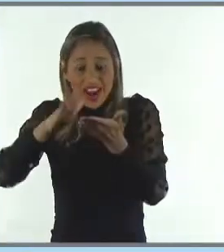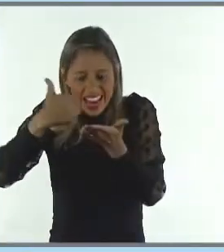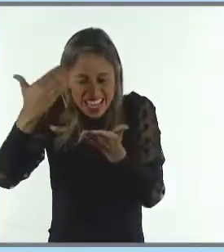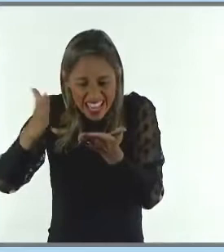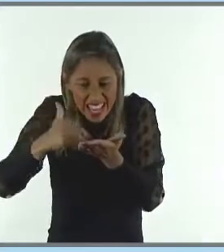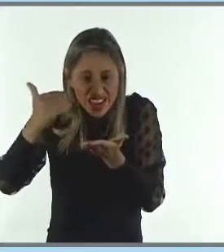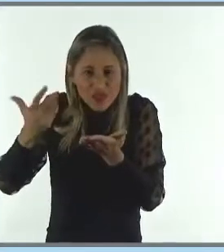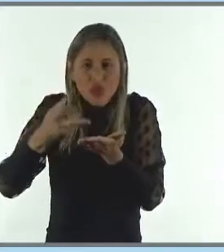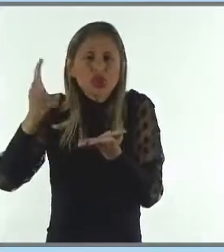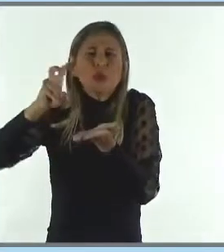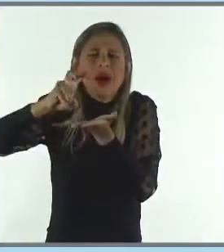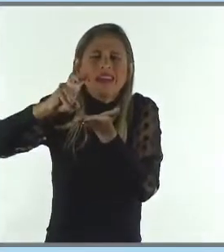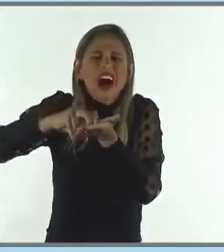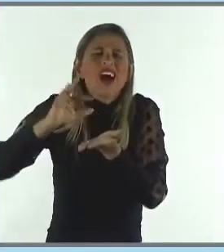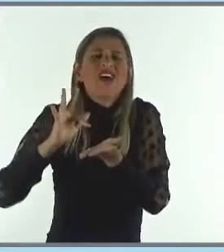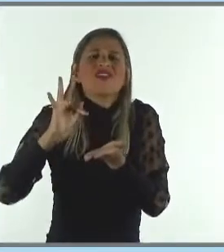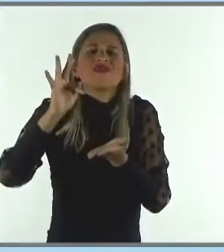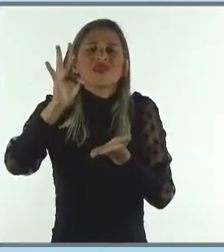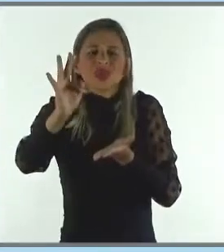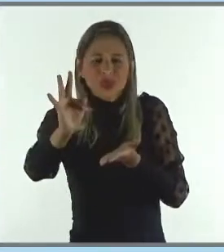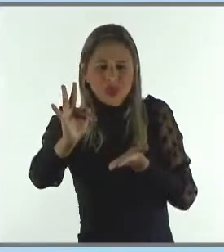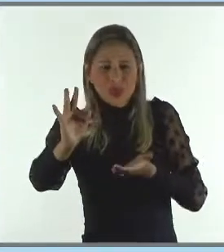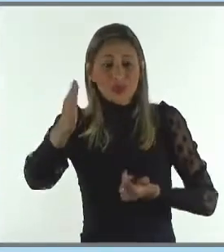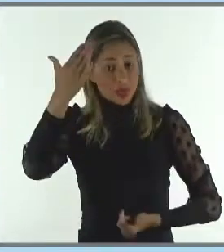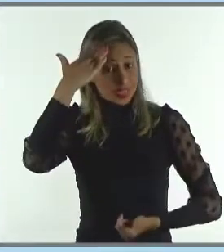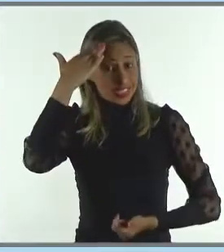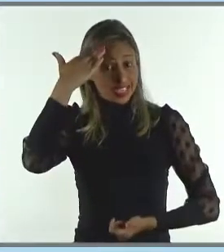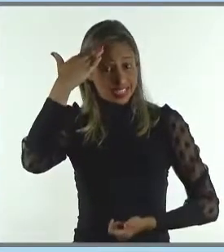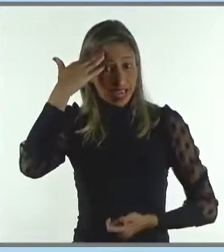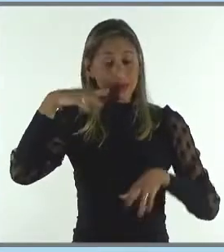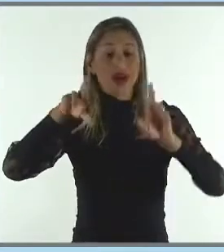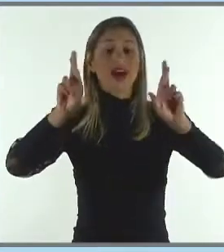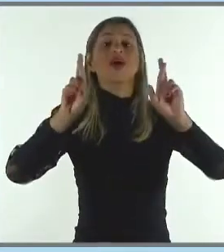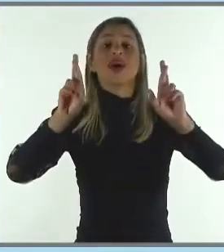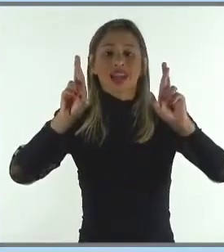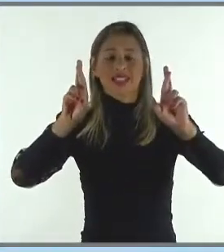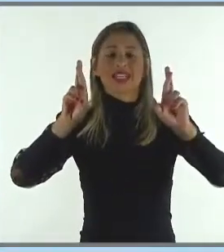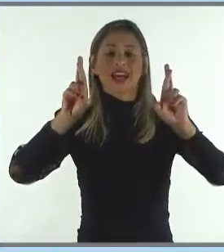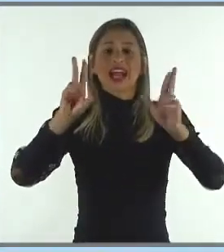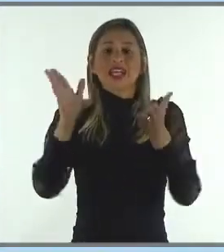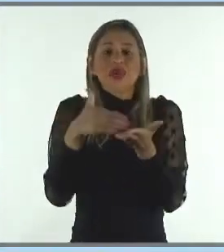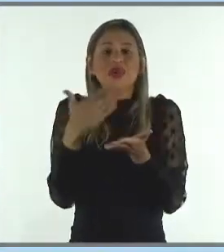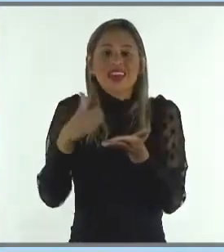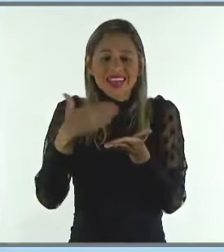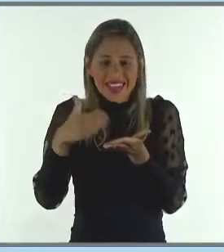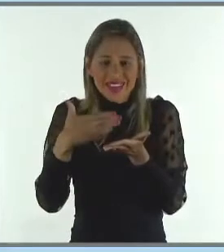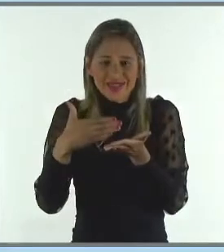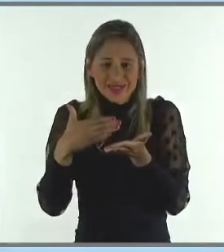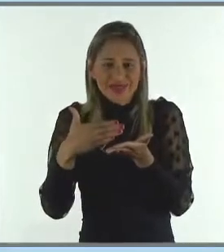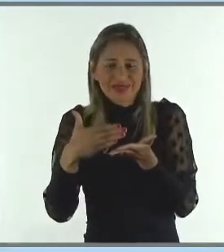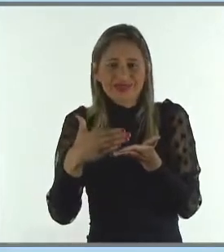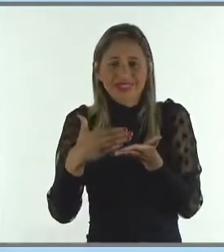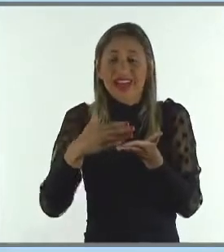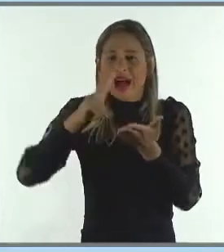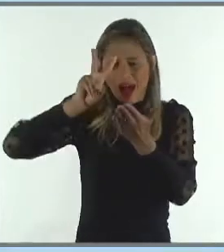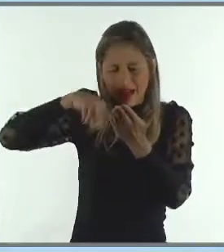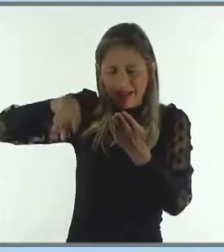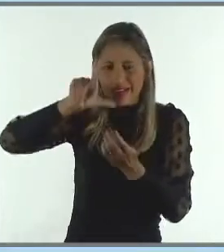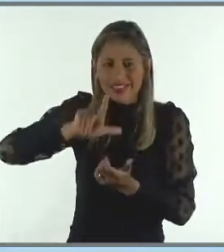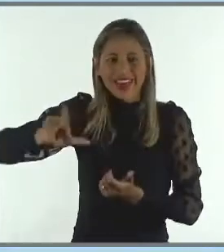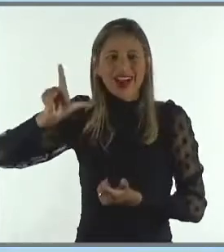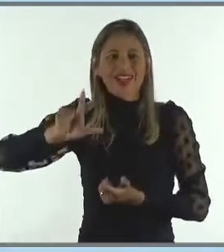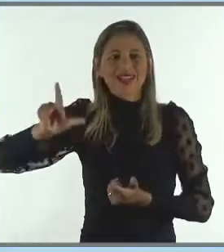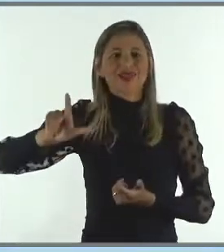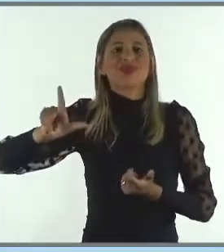tecer amanhãs. Entendemos o papel fundamental que o livro, a leitura, a literatura, né?